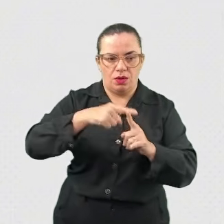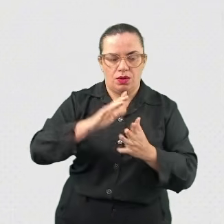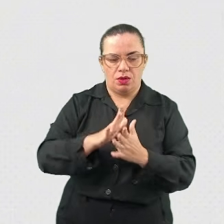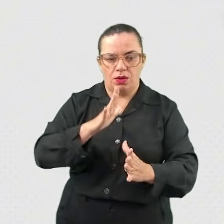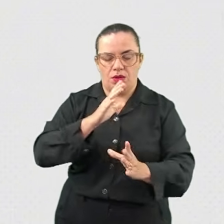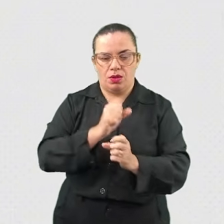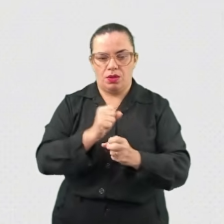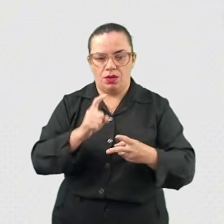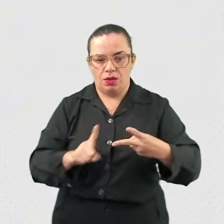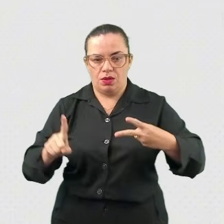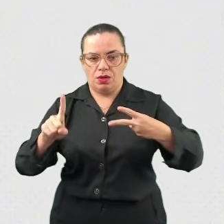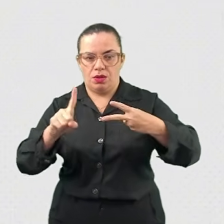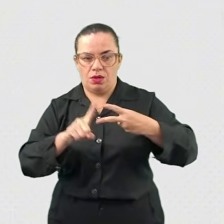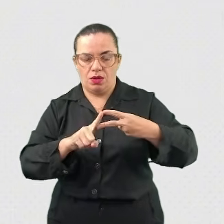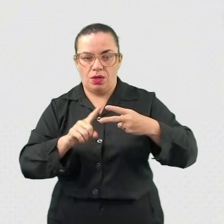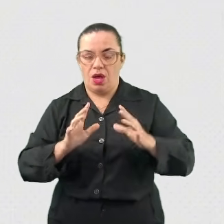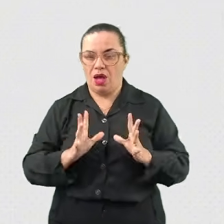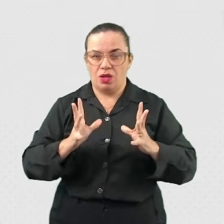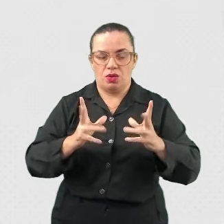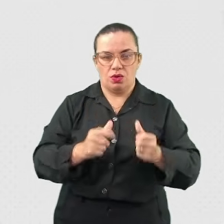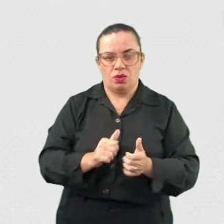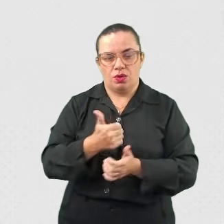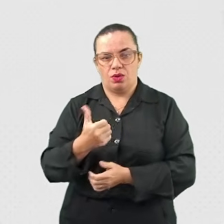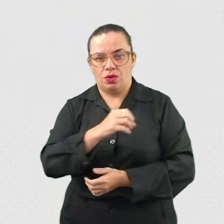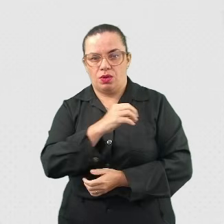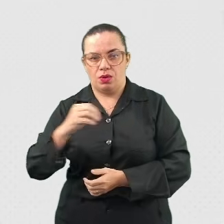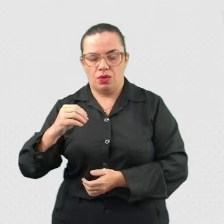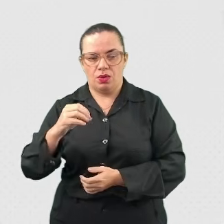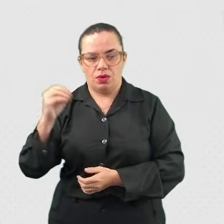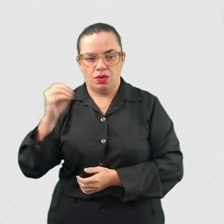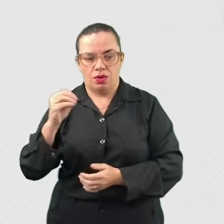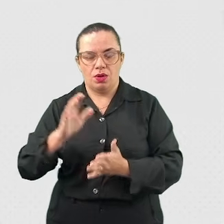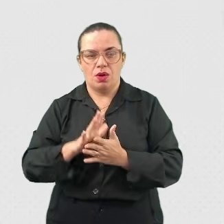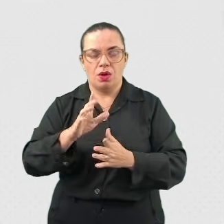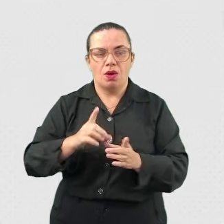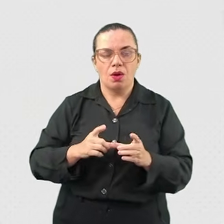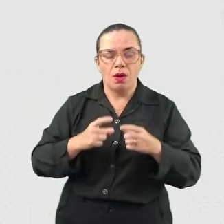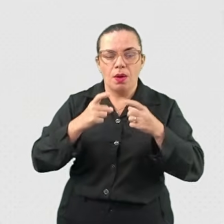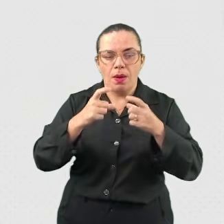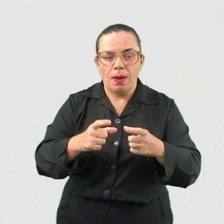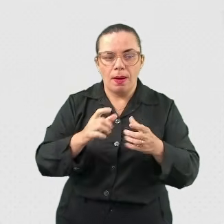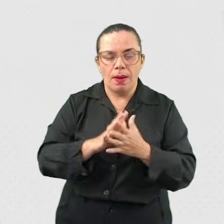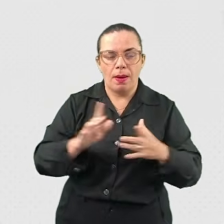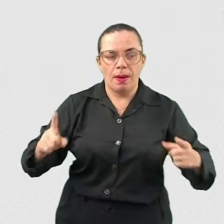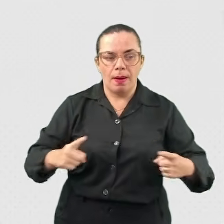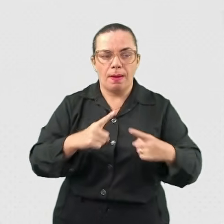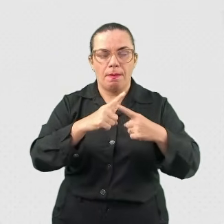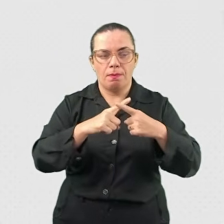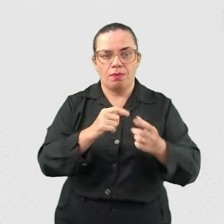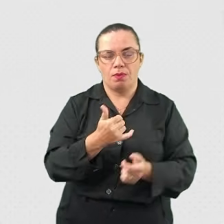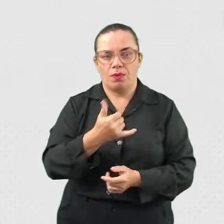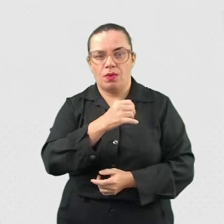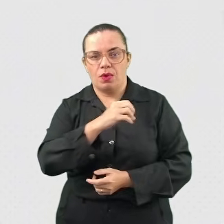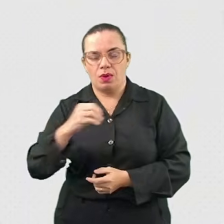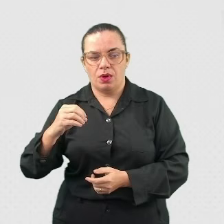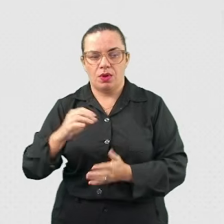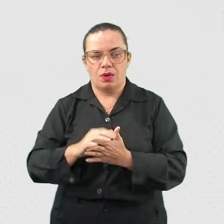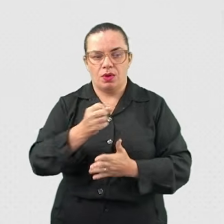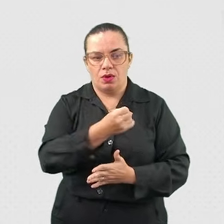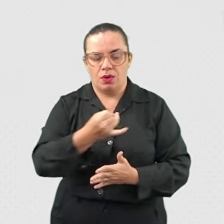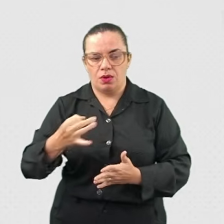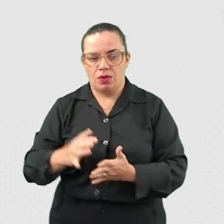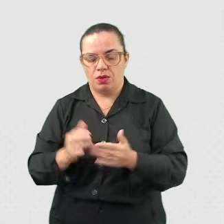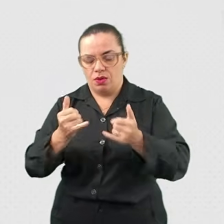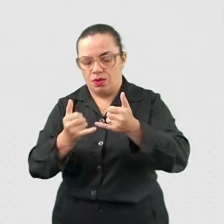polígono é 180, para a gente encontrar a soma dos ângulos internos, tu multiplica 180 pela quantidade de lados que